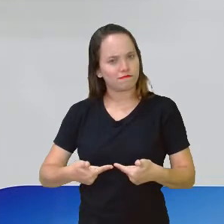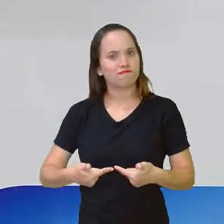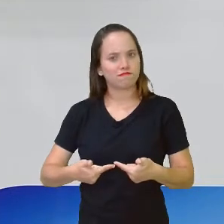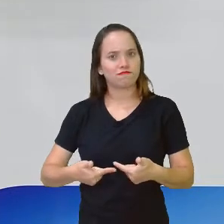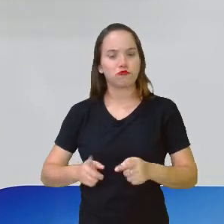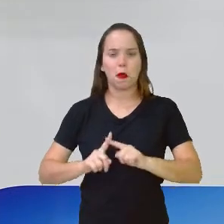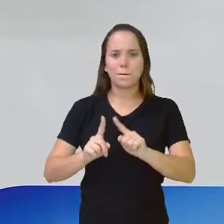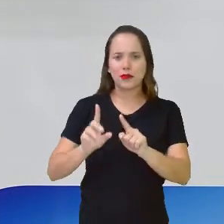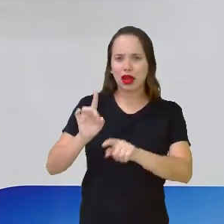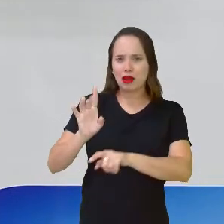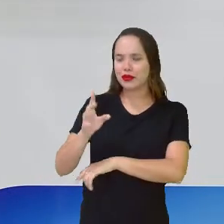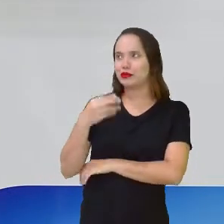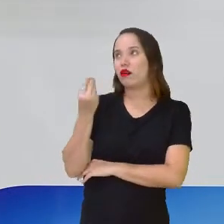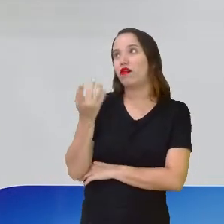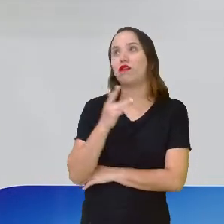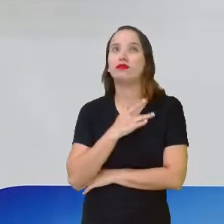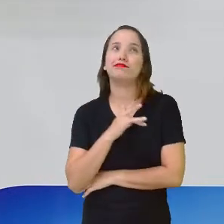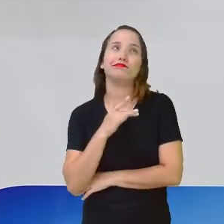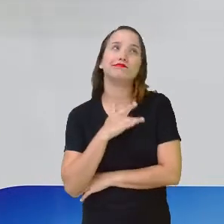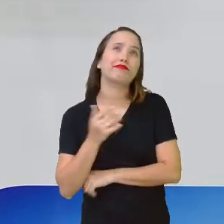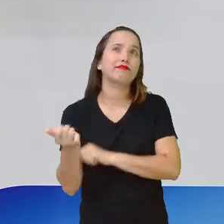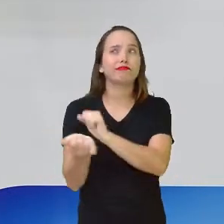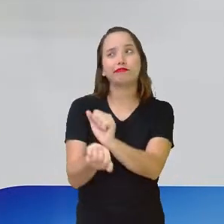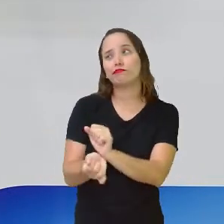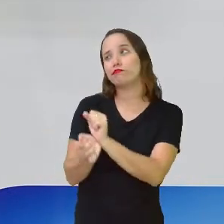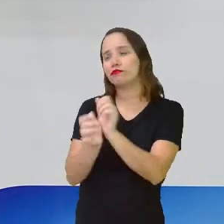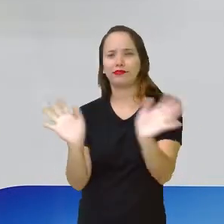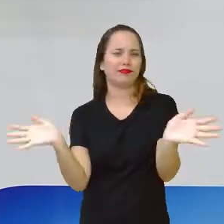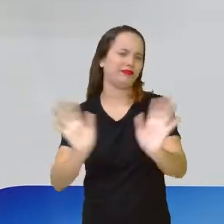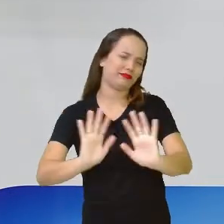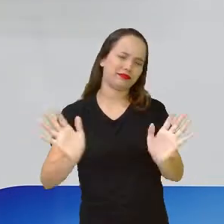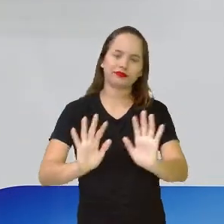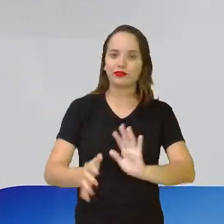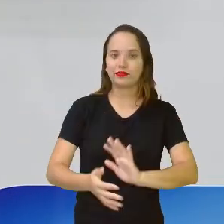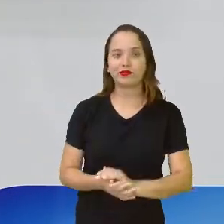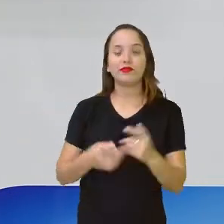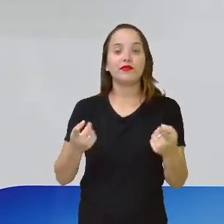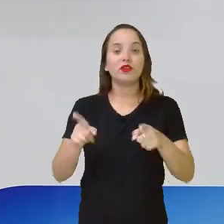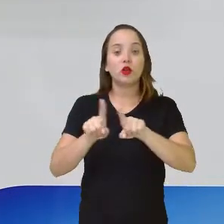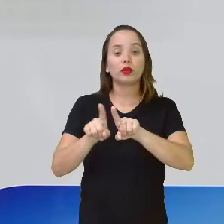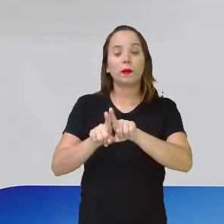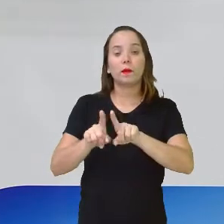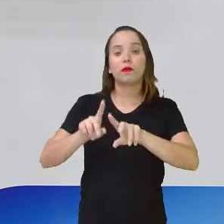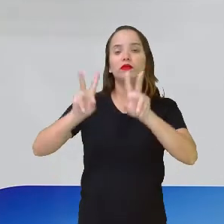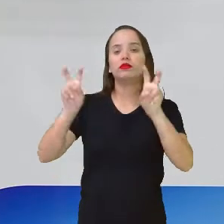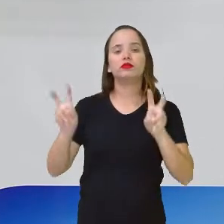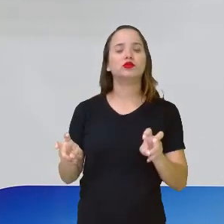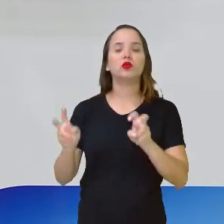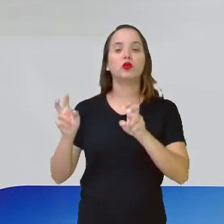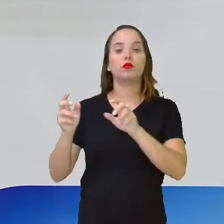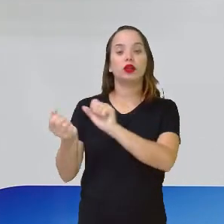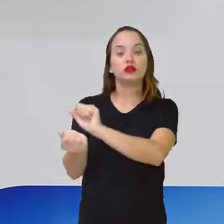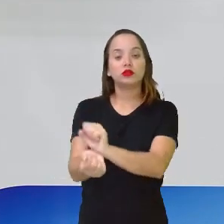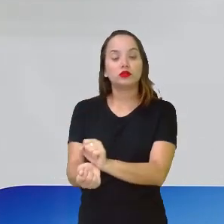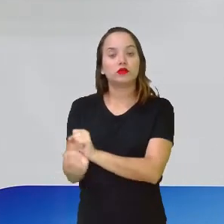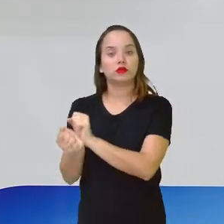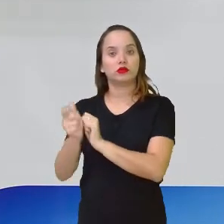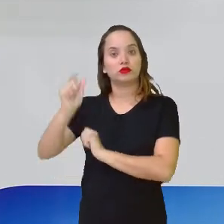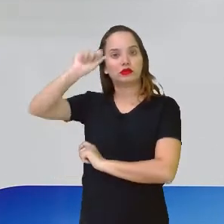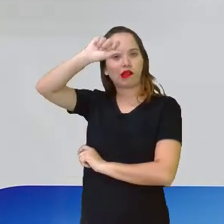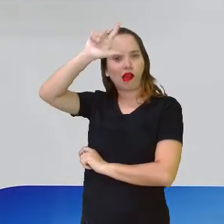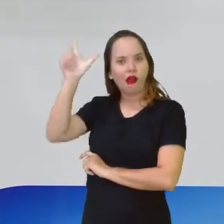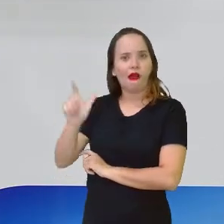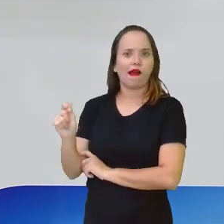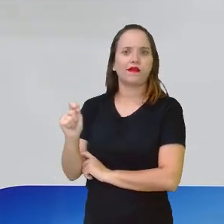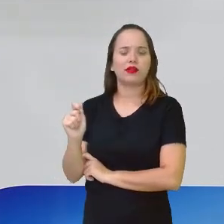apenas aquela coisa de coitadinho, escravidão, não sei o quê, não. Falar a respeito da escravização na África é dizer